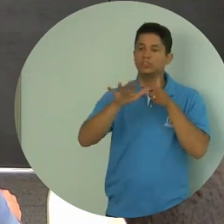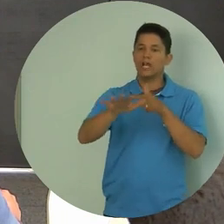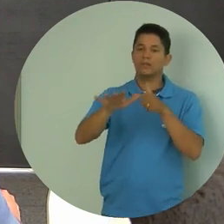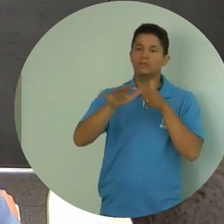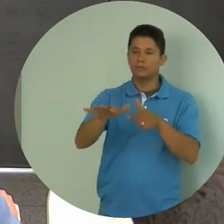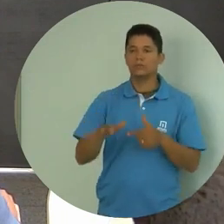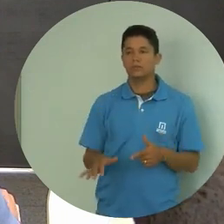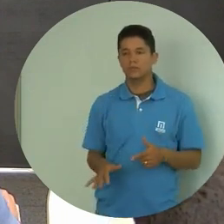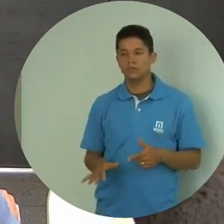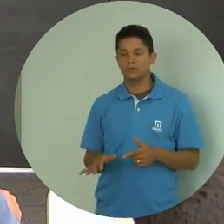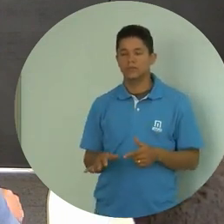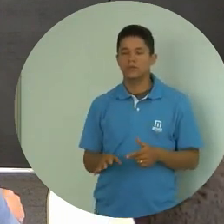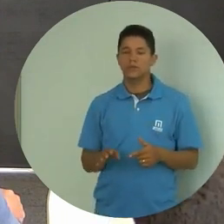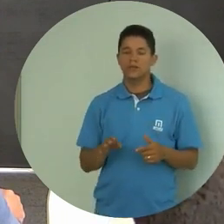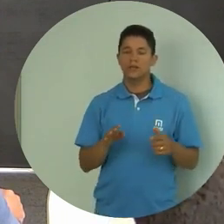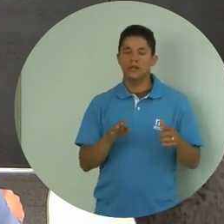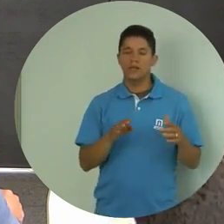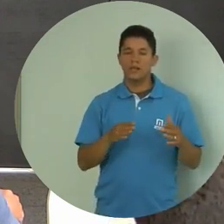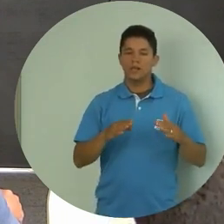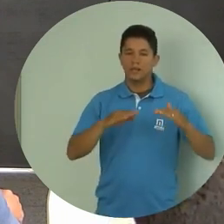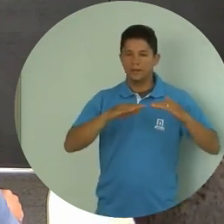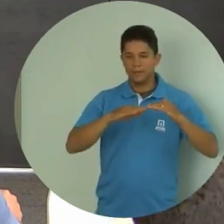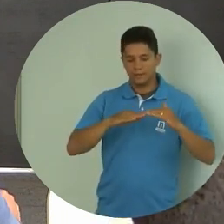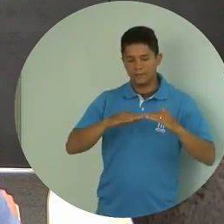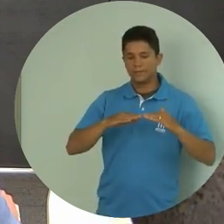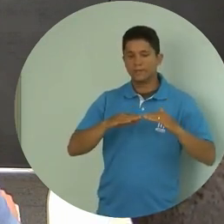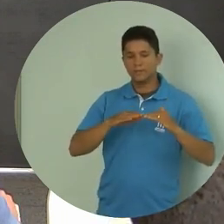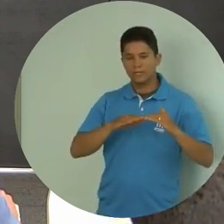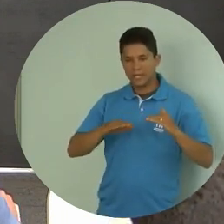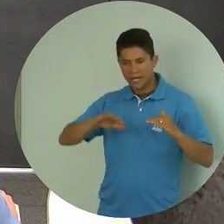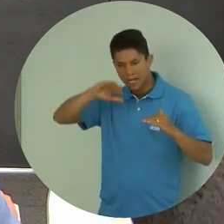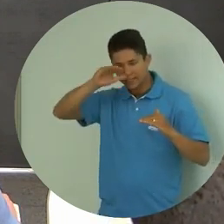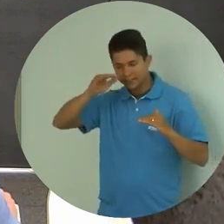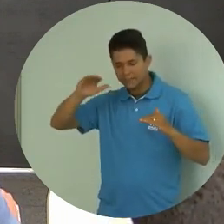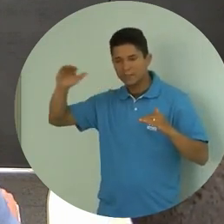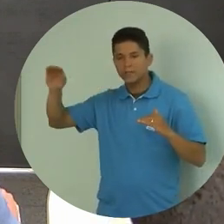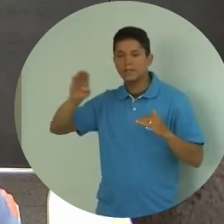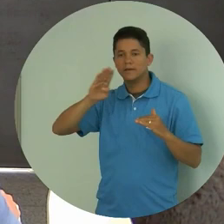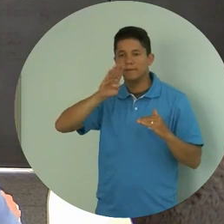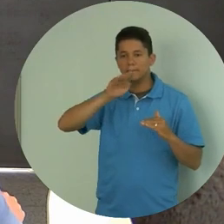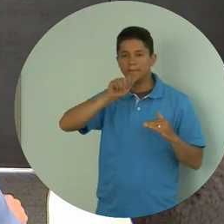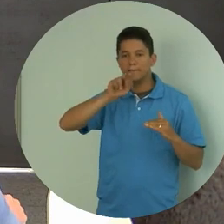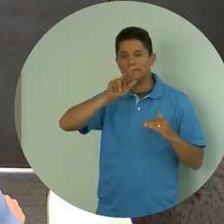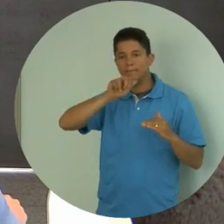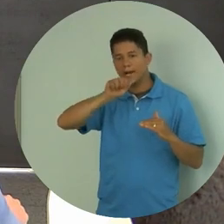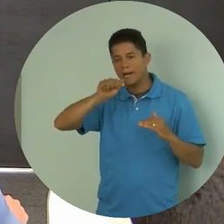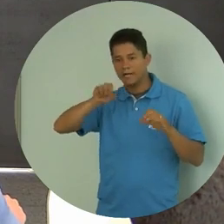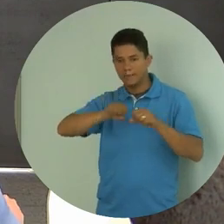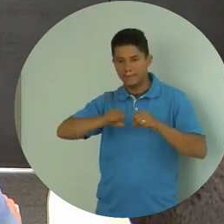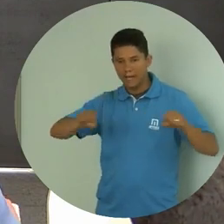de transferência, isso. Todos os degraus, barra de transferência. Todos os degraus.